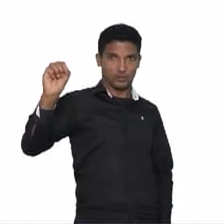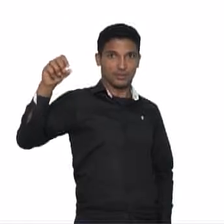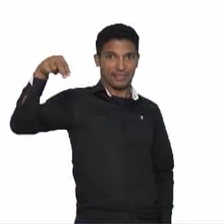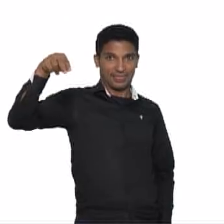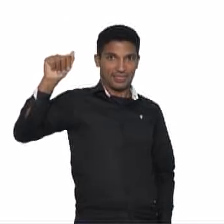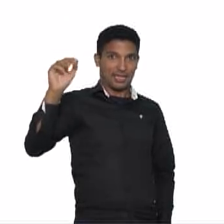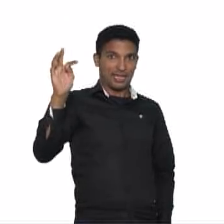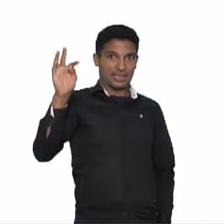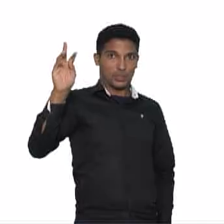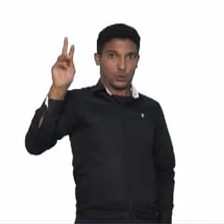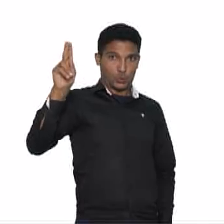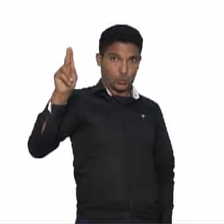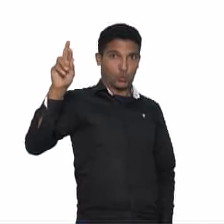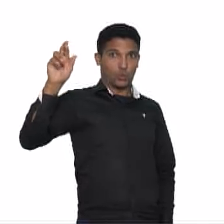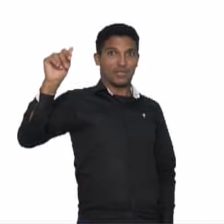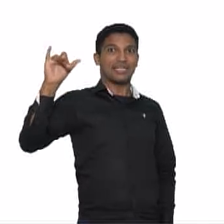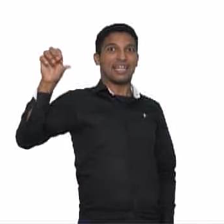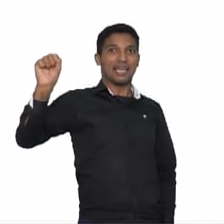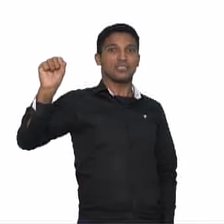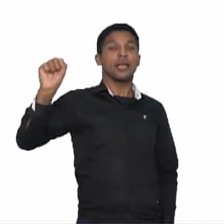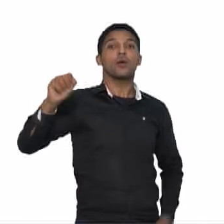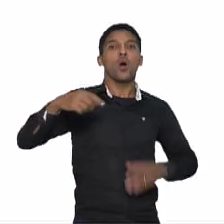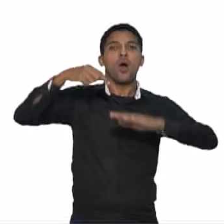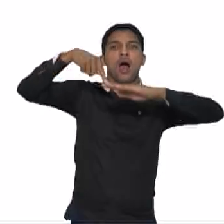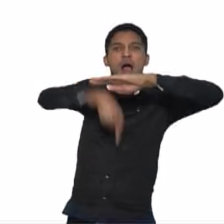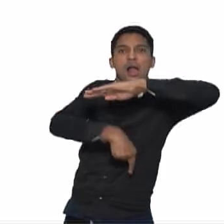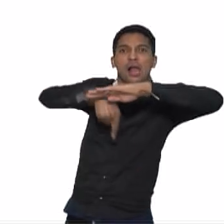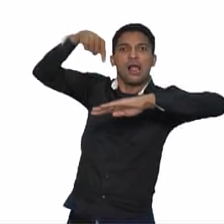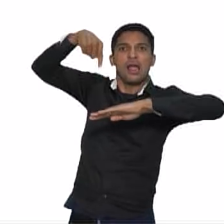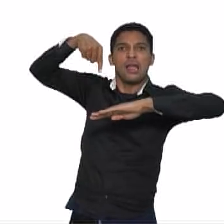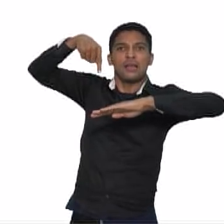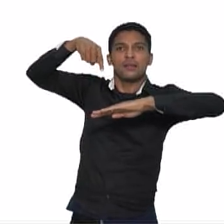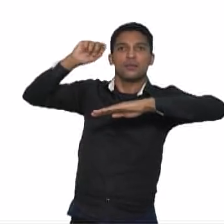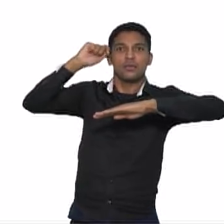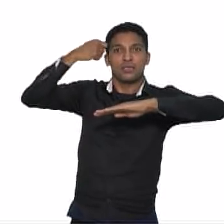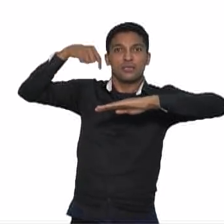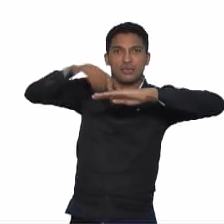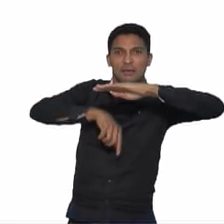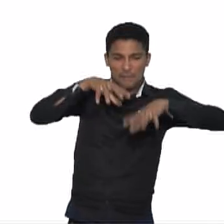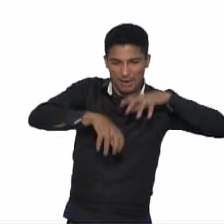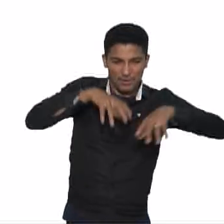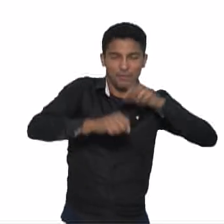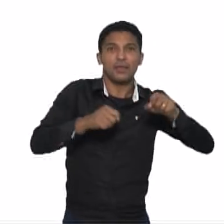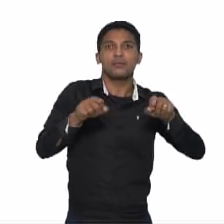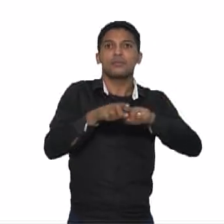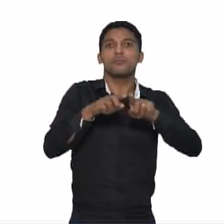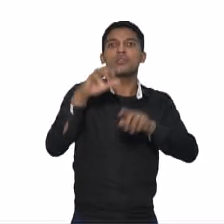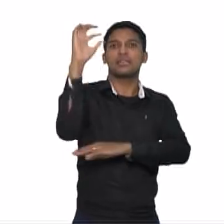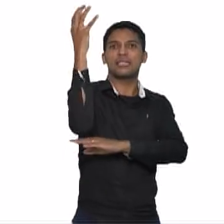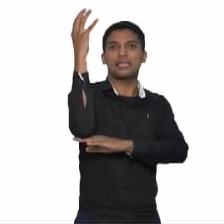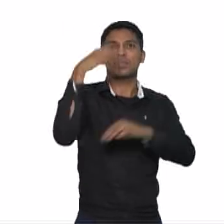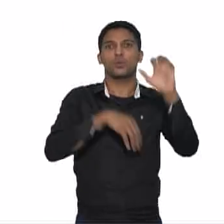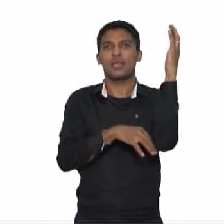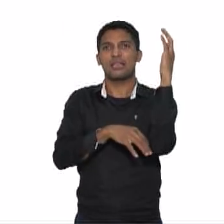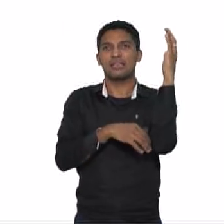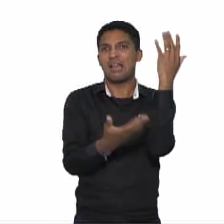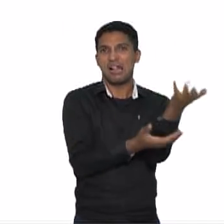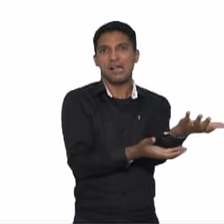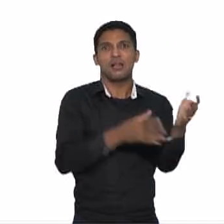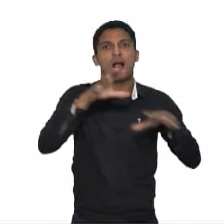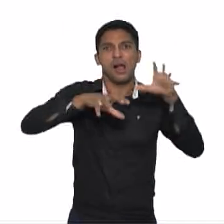se constituindo aos poucos a ideia de que os humanos seriam superiores às demais coisas em razão de